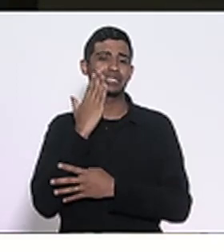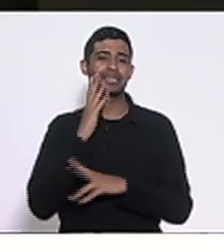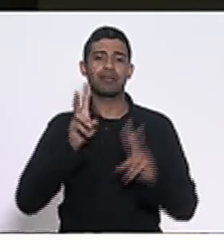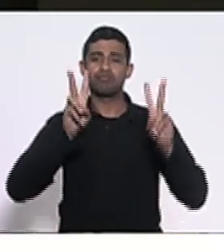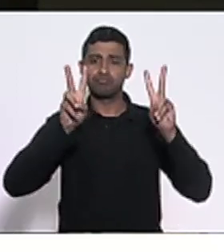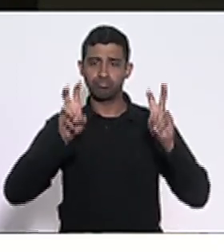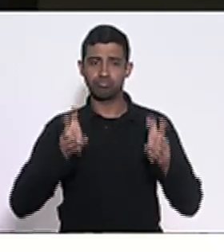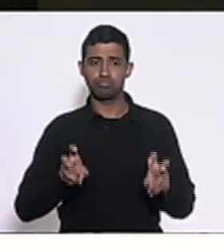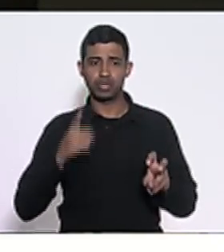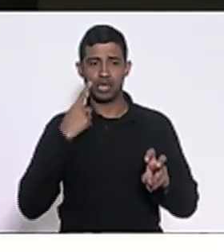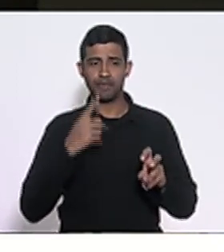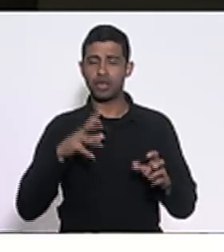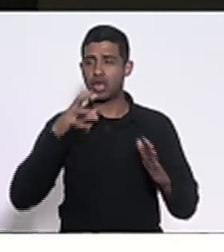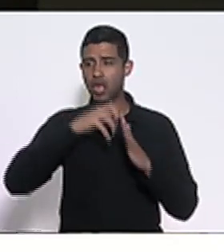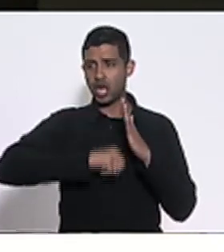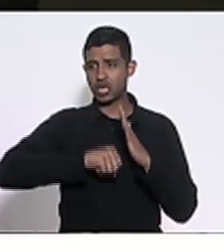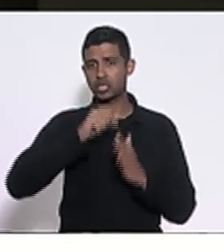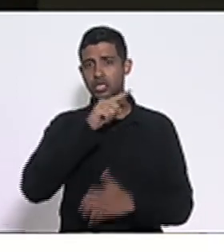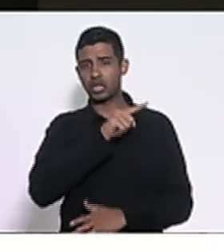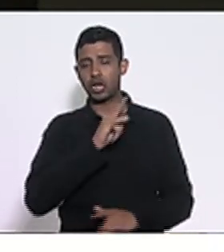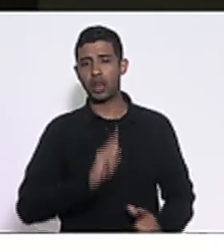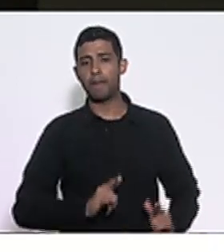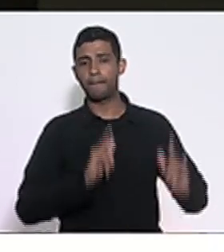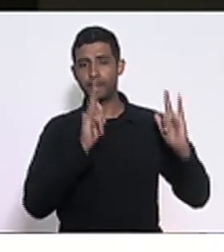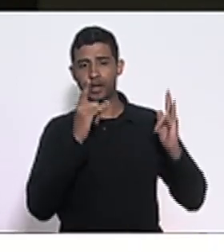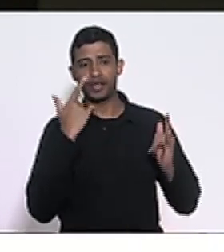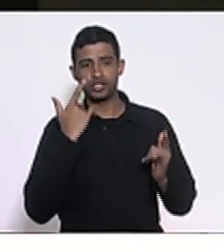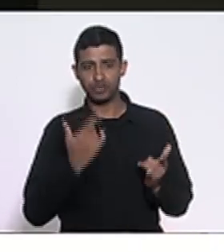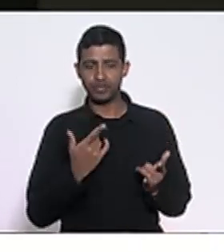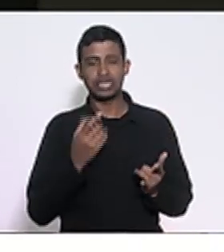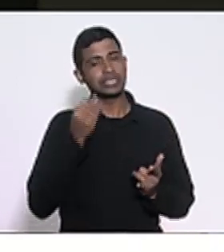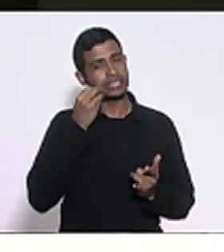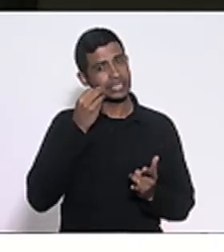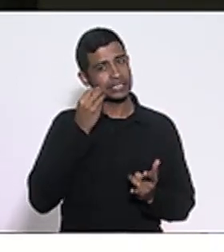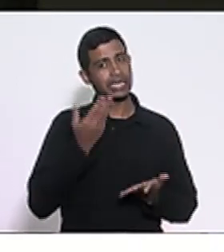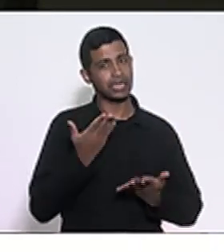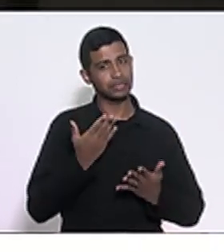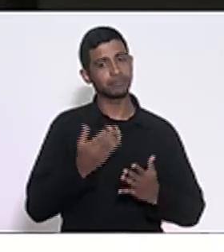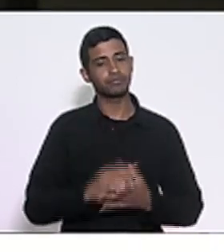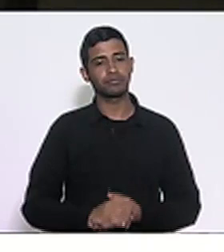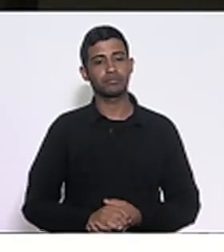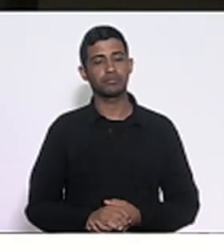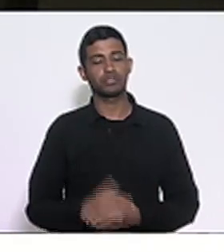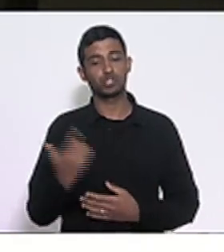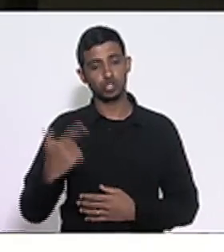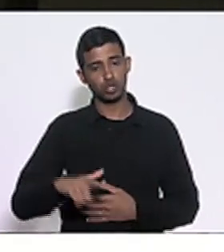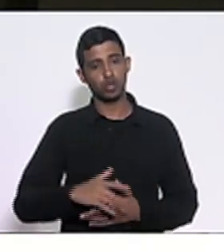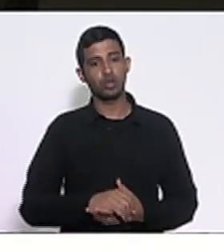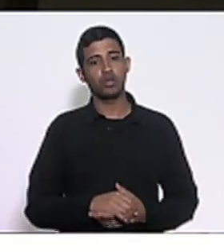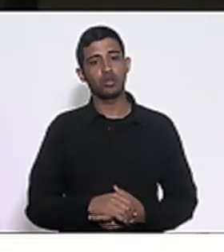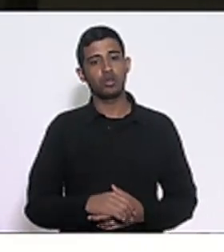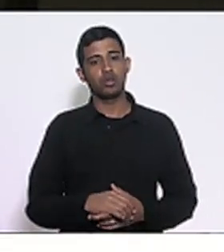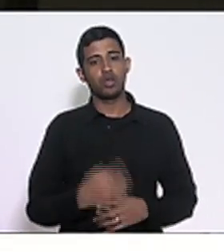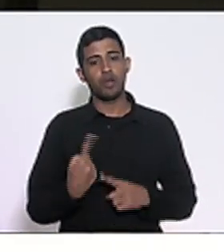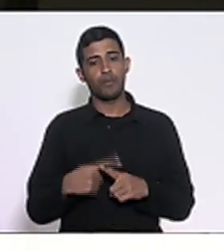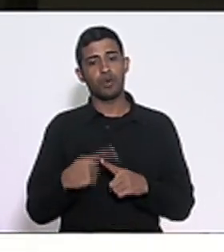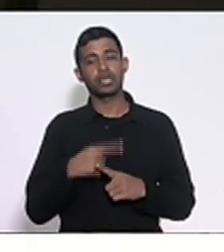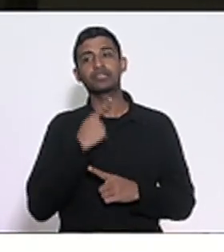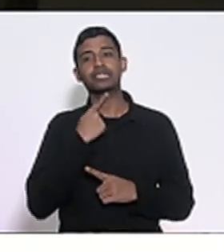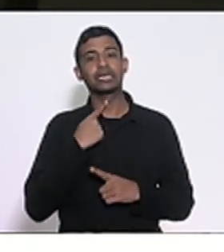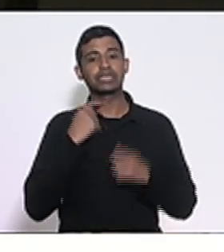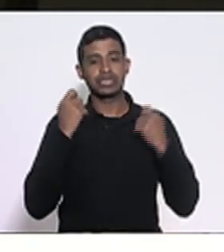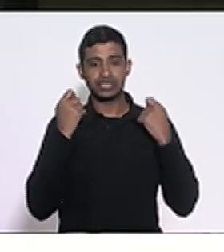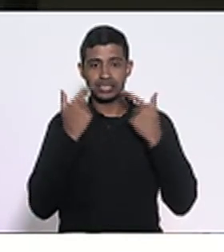da aquisição do prédio do Banejão, quais foram os acordos, ou seja, retomar essas tratativas para que esse desejo da Assembleia